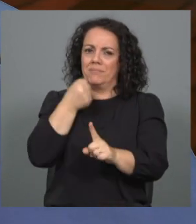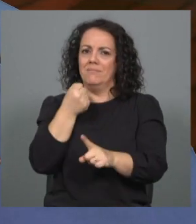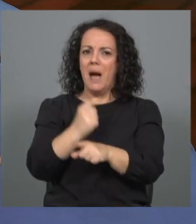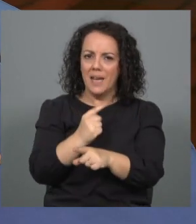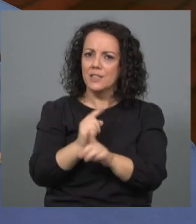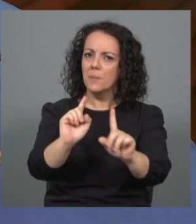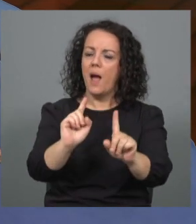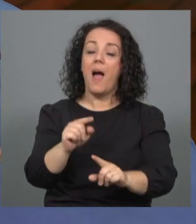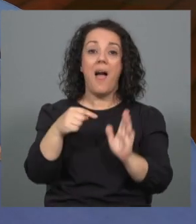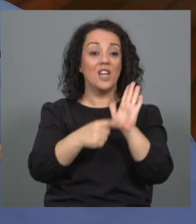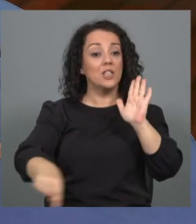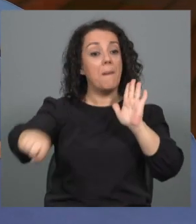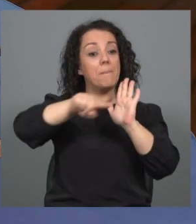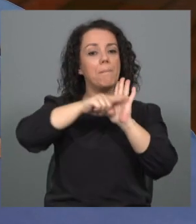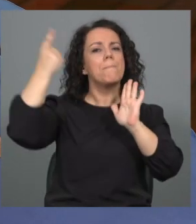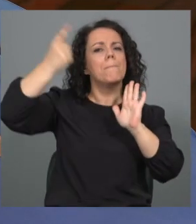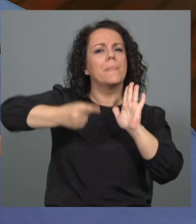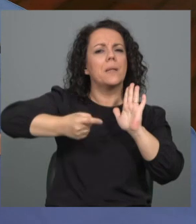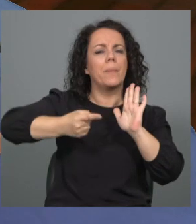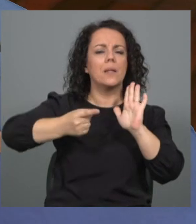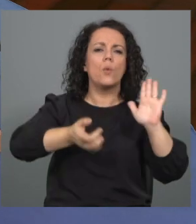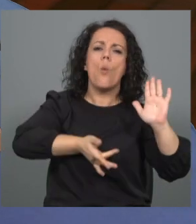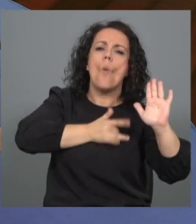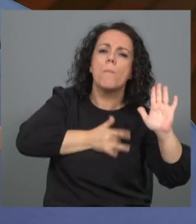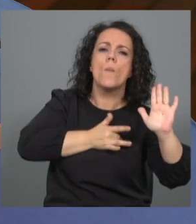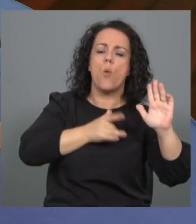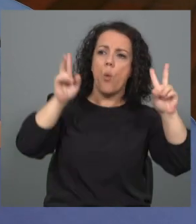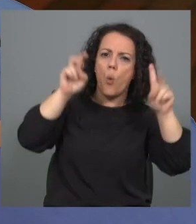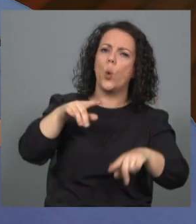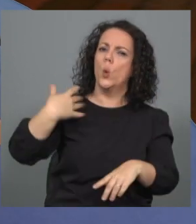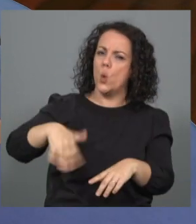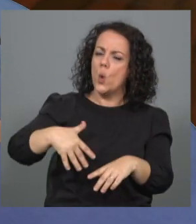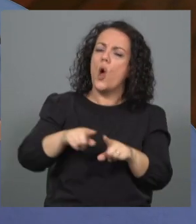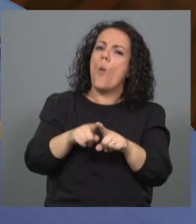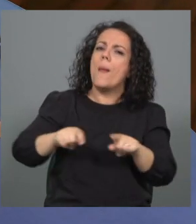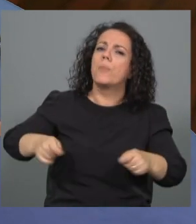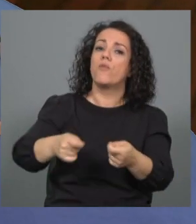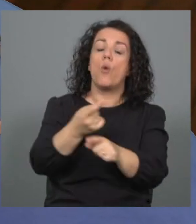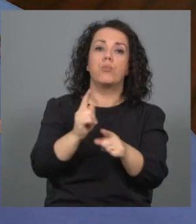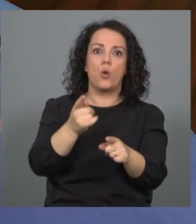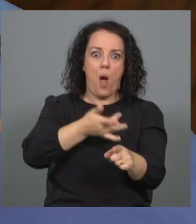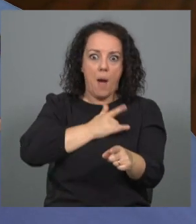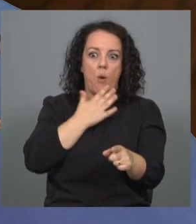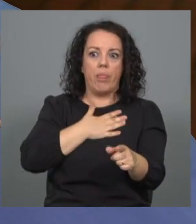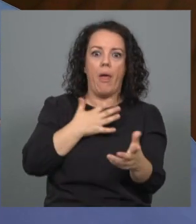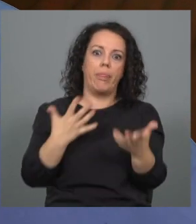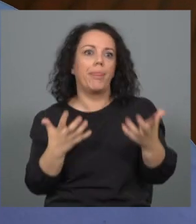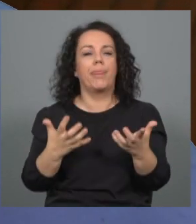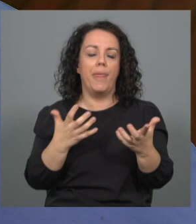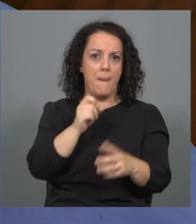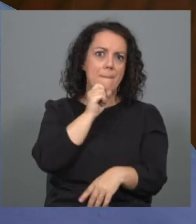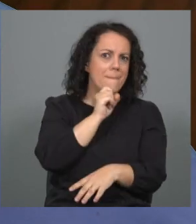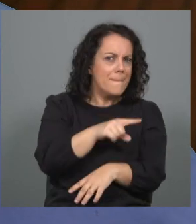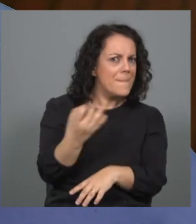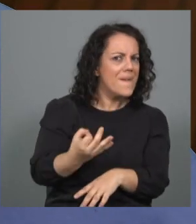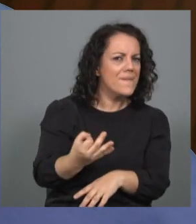O mandamento do amor, a relação do amor, é sempre extremamente provocador. Porque o amor desconcerta-nos, quer queremos, quer não.